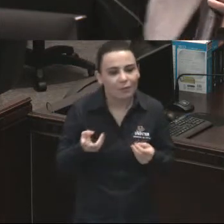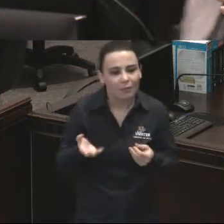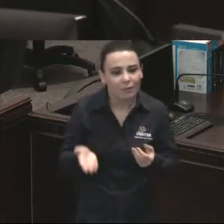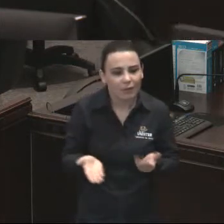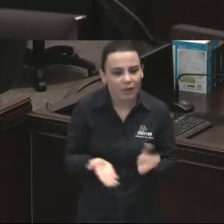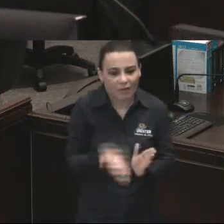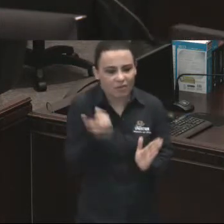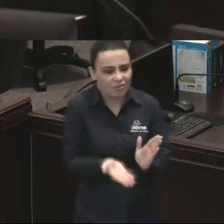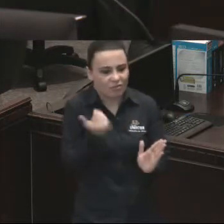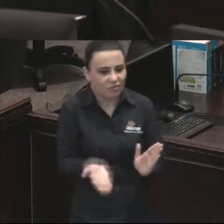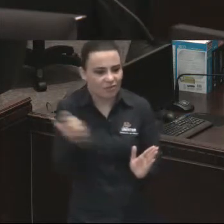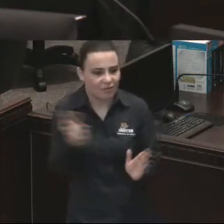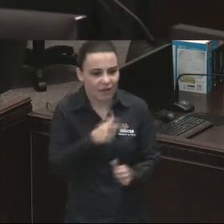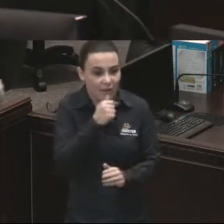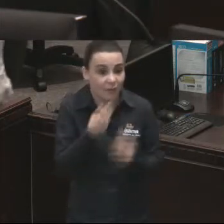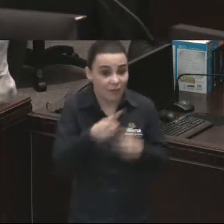água potável?